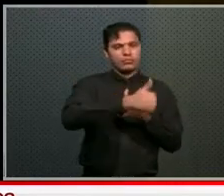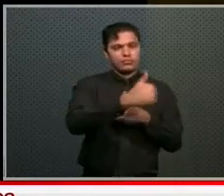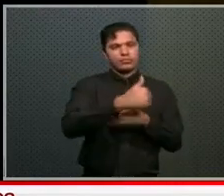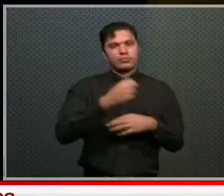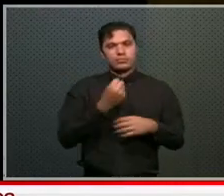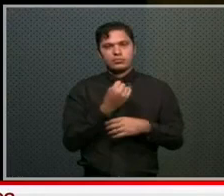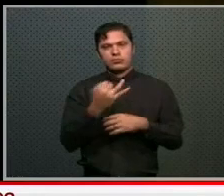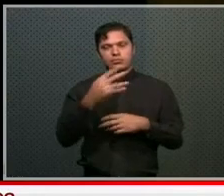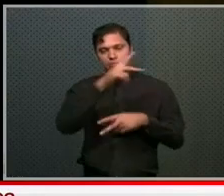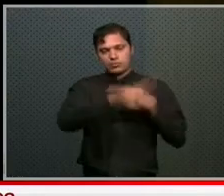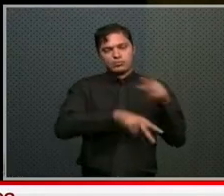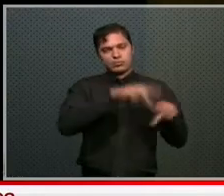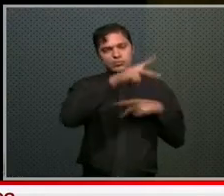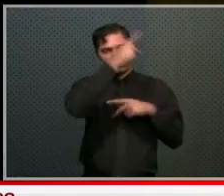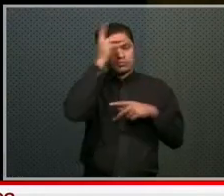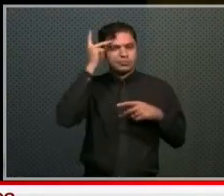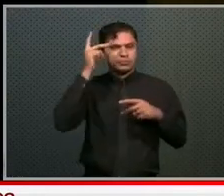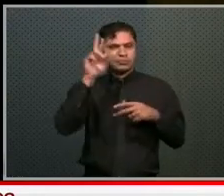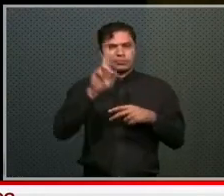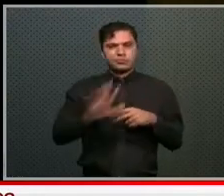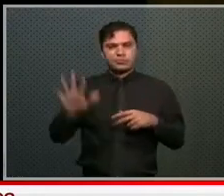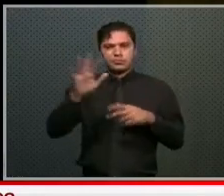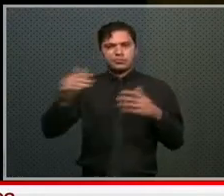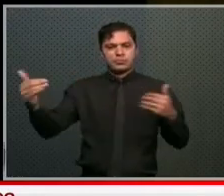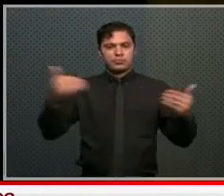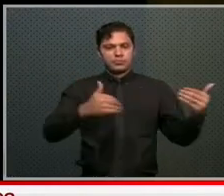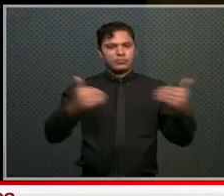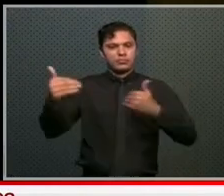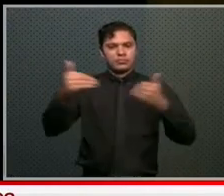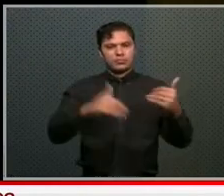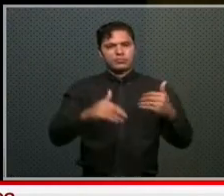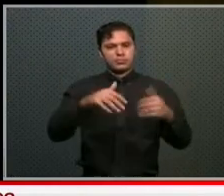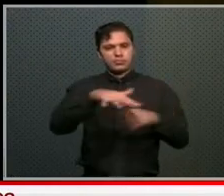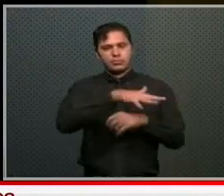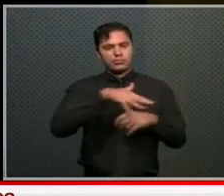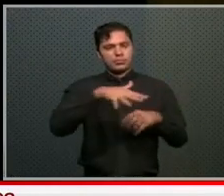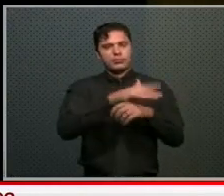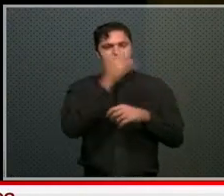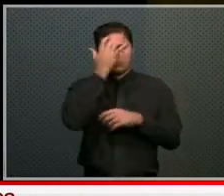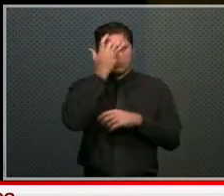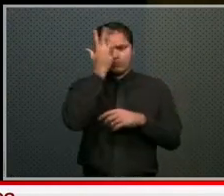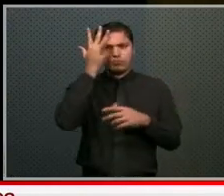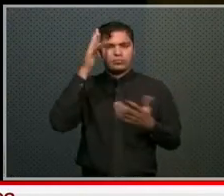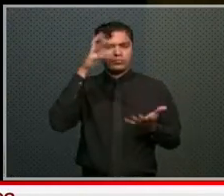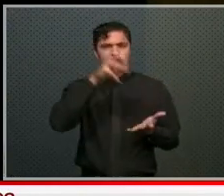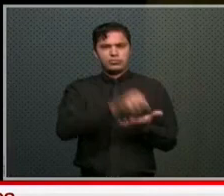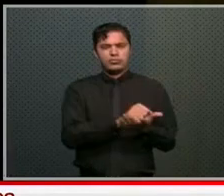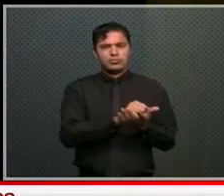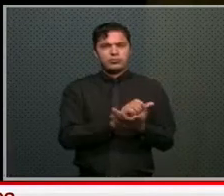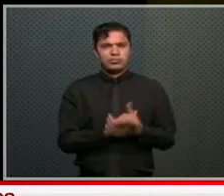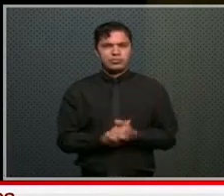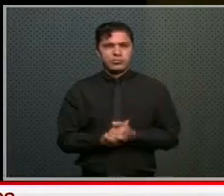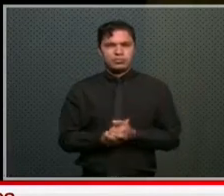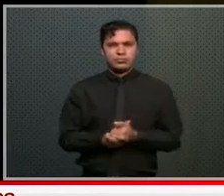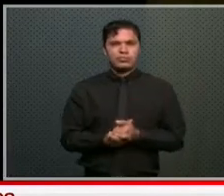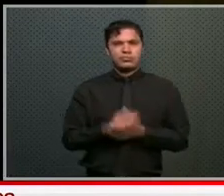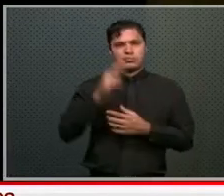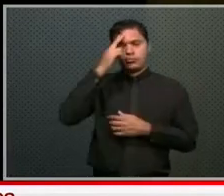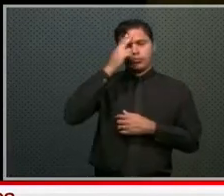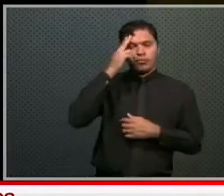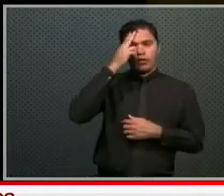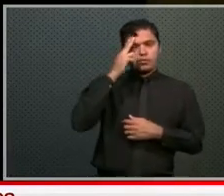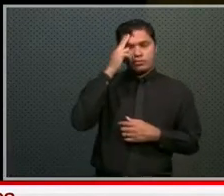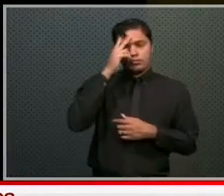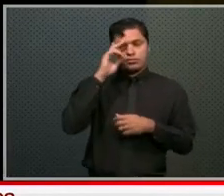populações vindas e outras regiões a busca de terra fácil não é de grande sonhos